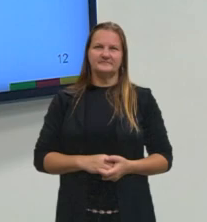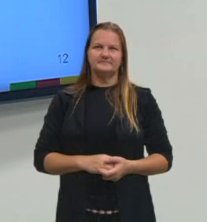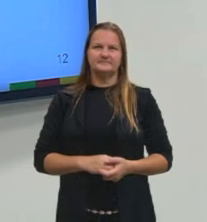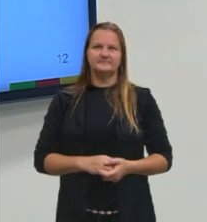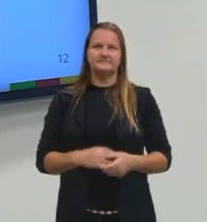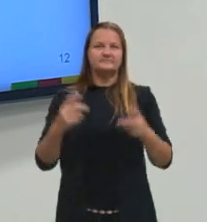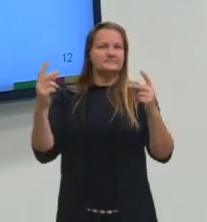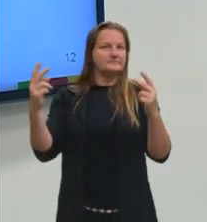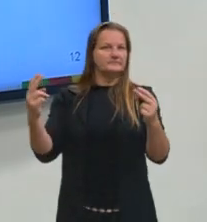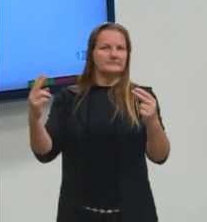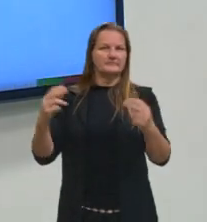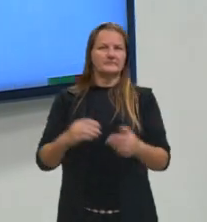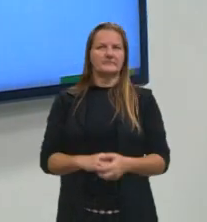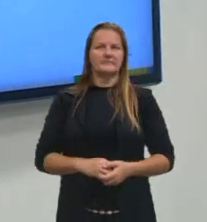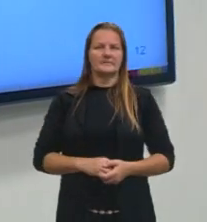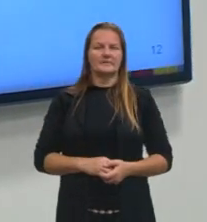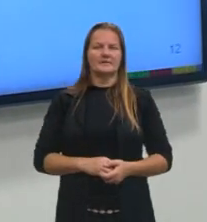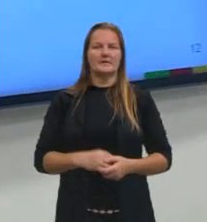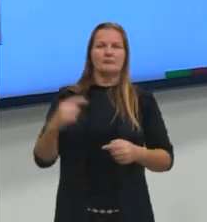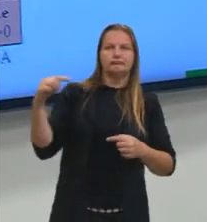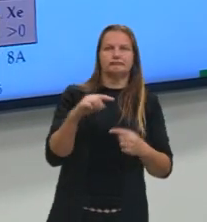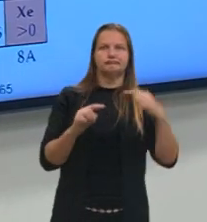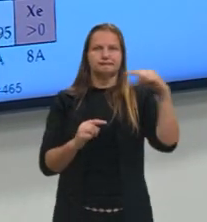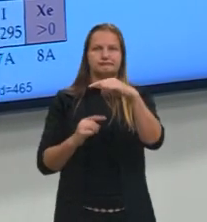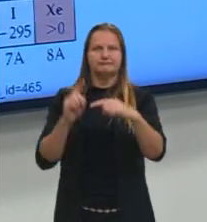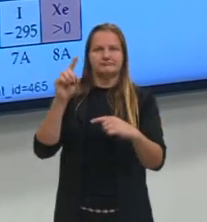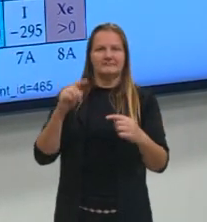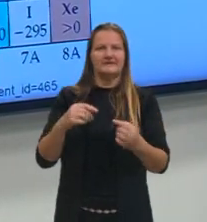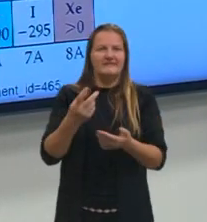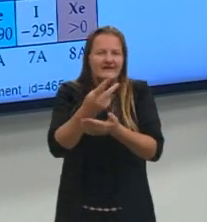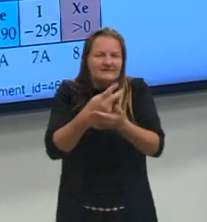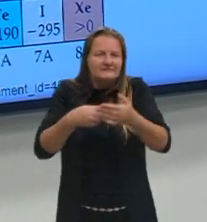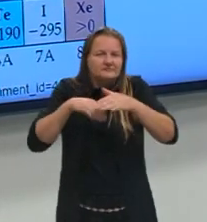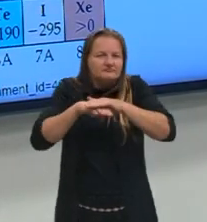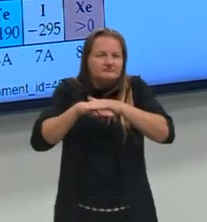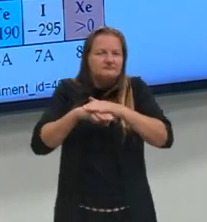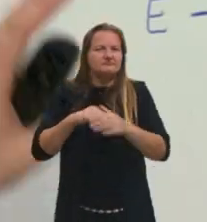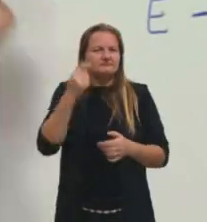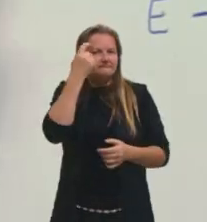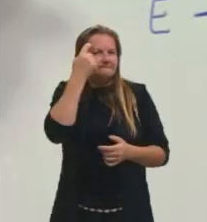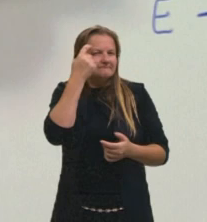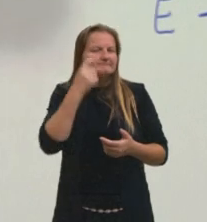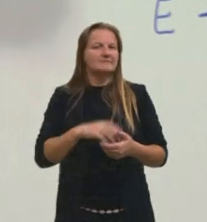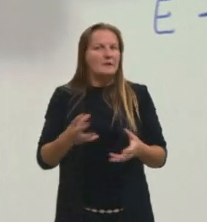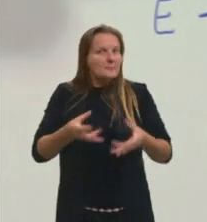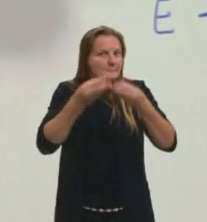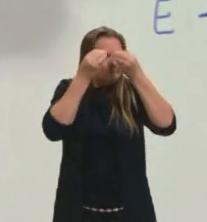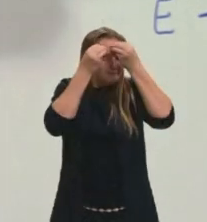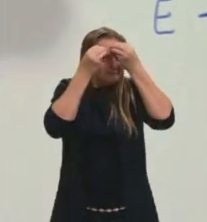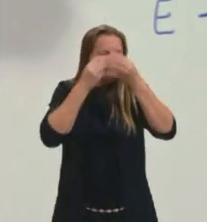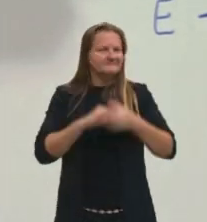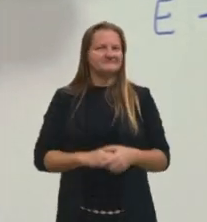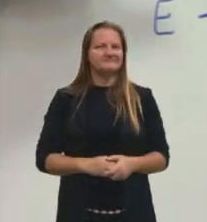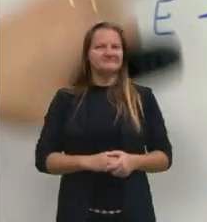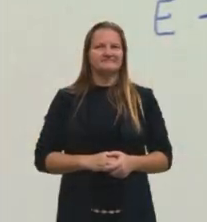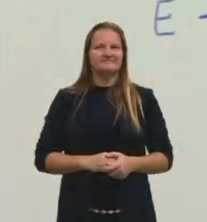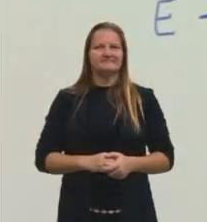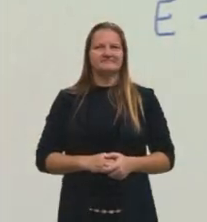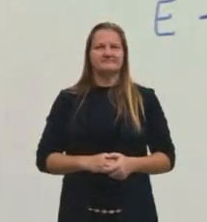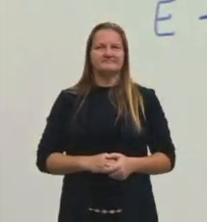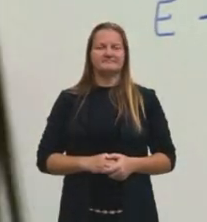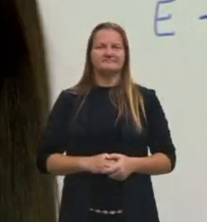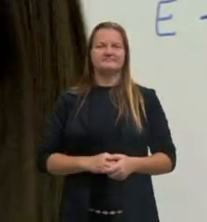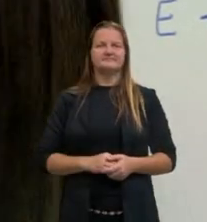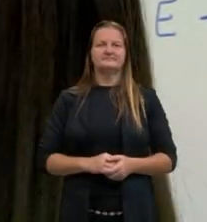gente não precisar memorizar todo em caixinhas a gente vai igualando sempre tentando limpar com essas duas ó eletronegatividade e